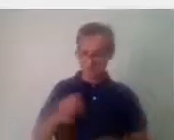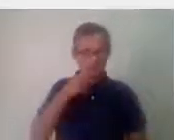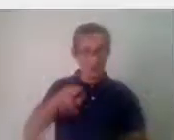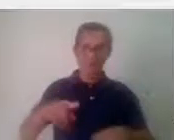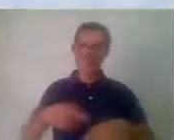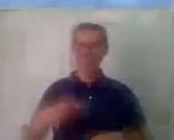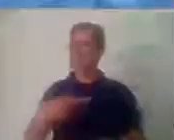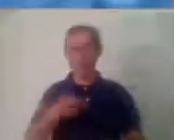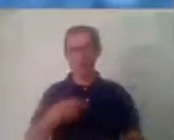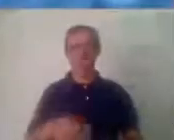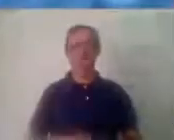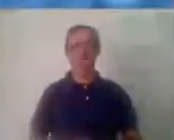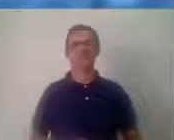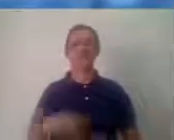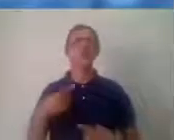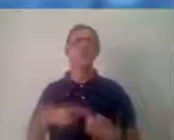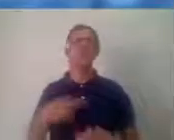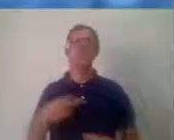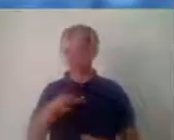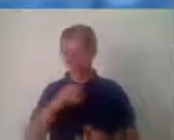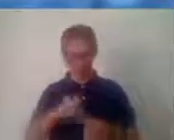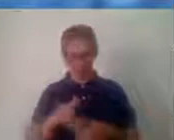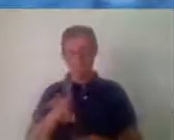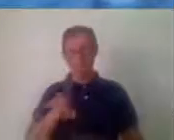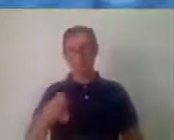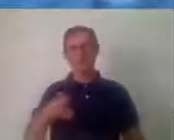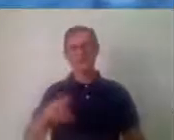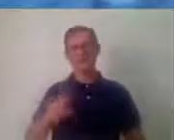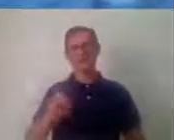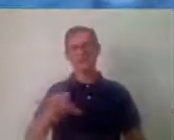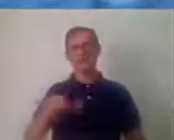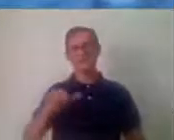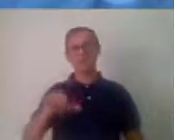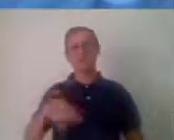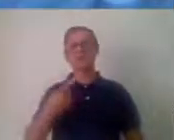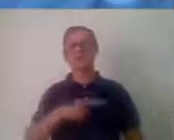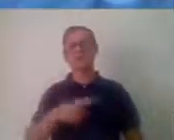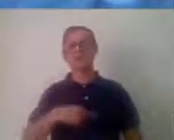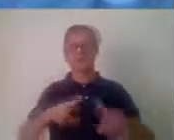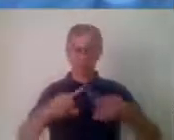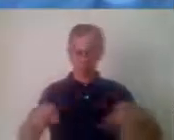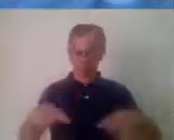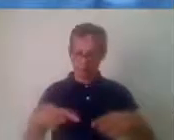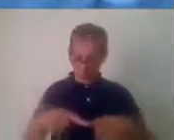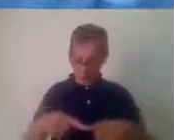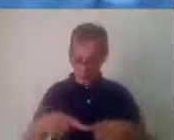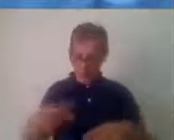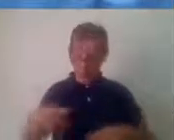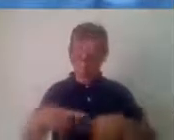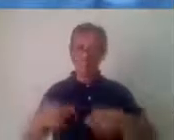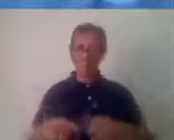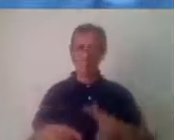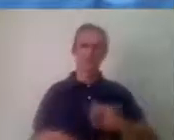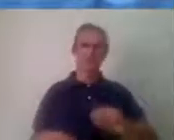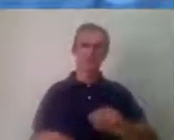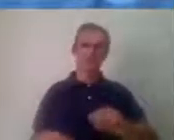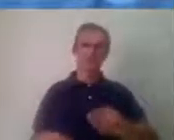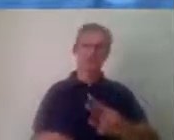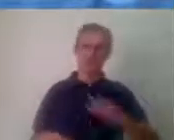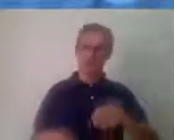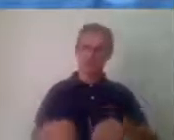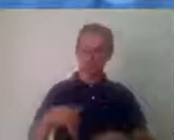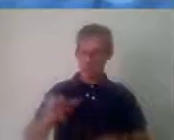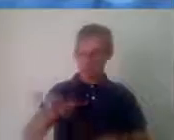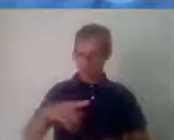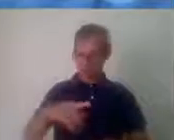Não, não pode. Por que você não pode fazer dx, dy? Porque ali a gente tem uma região geral. A sua variação de y,